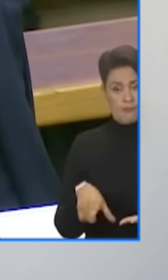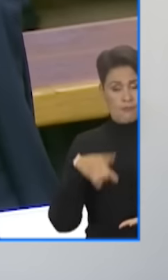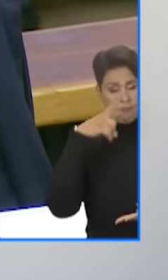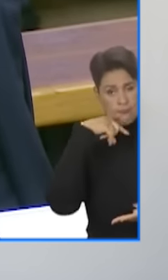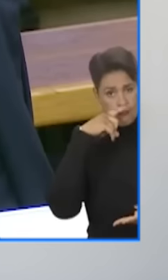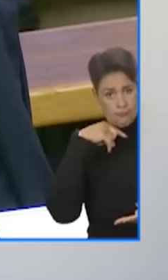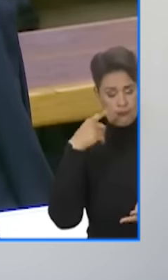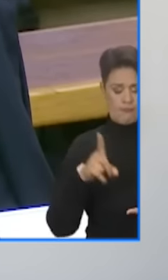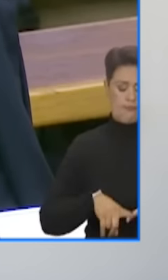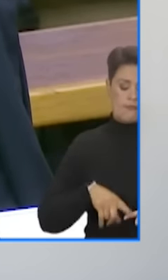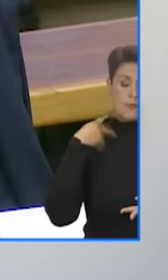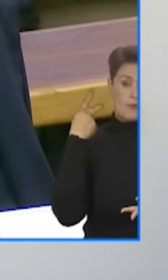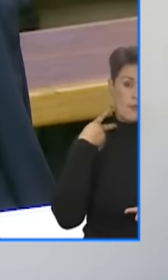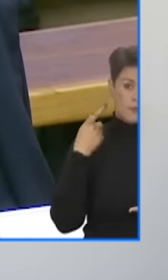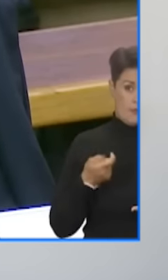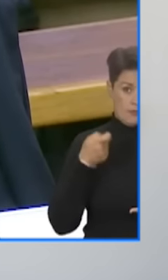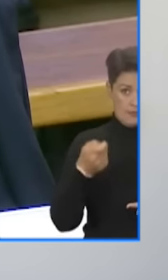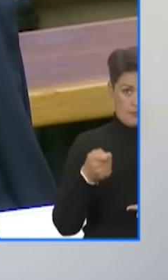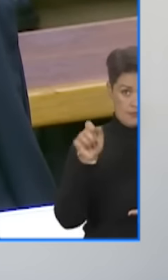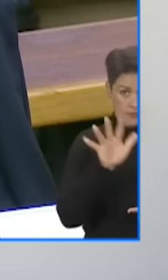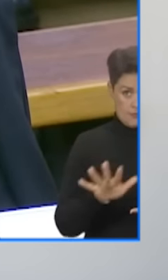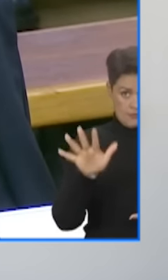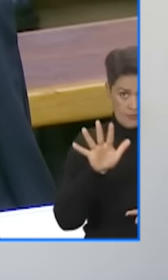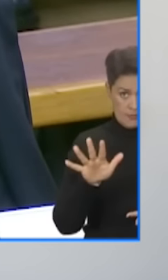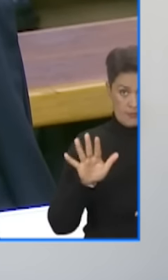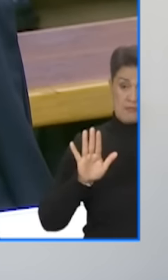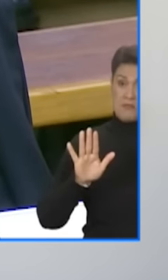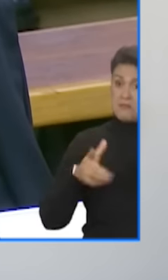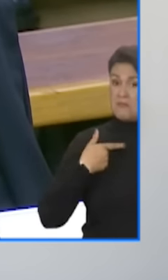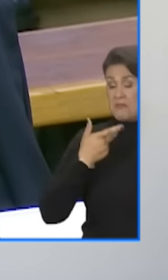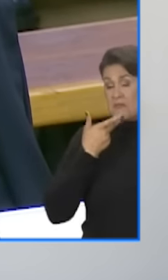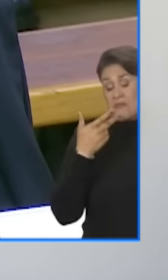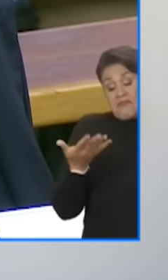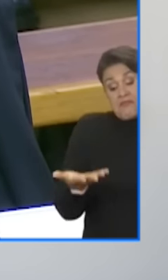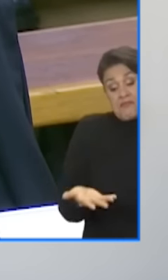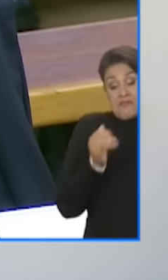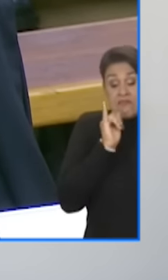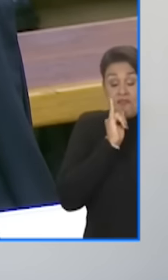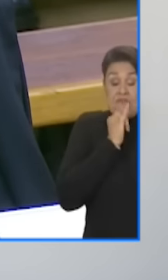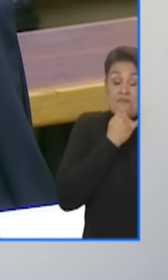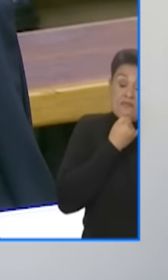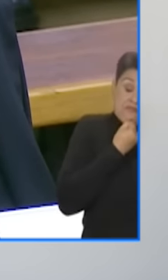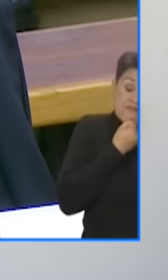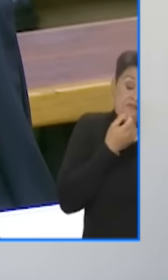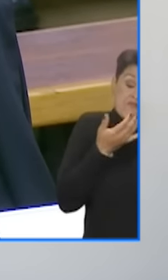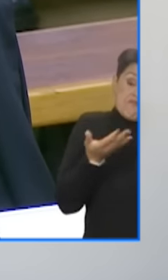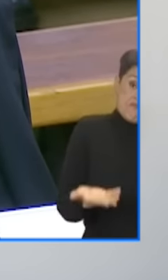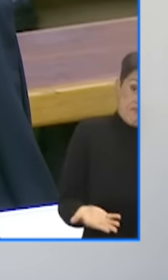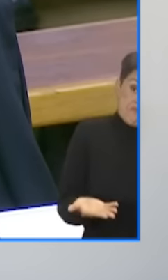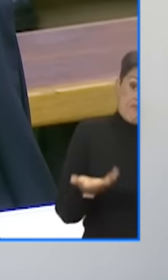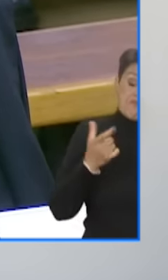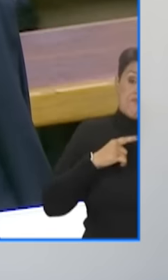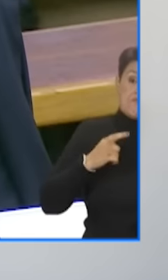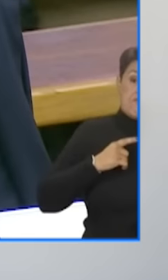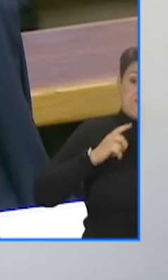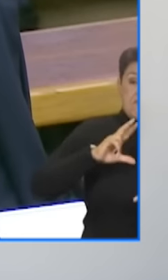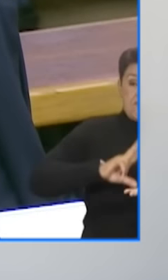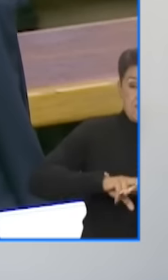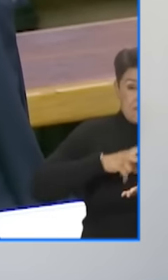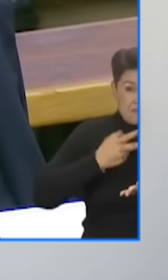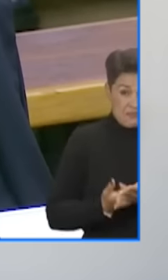de 7 de setembro. Por que 7 de setembro? A preocupação ali é que eles vejam de que maneira que o movimento